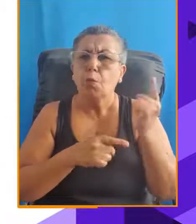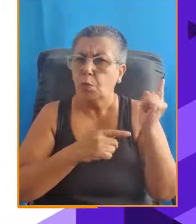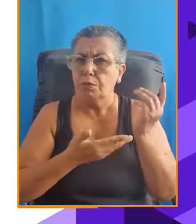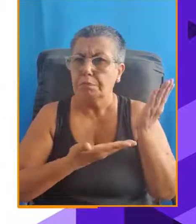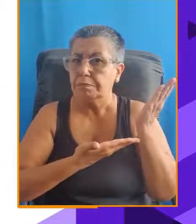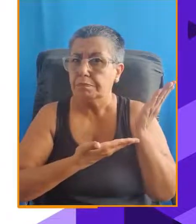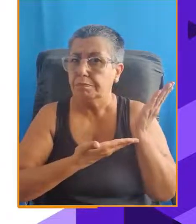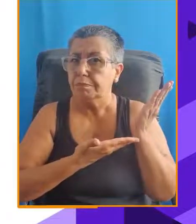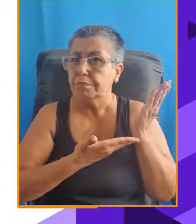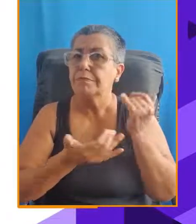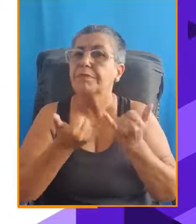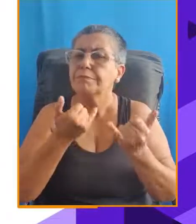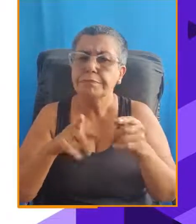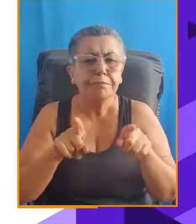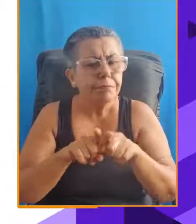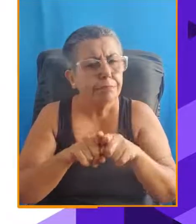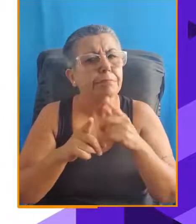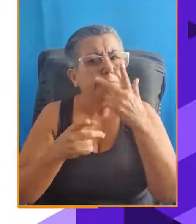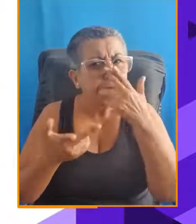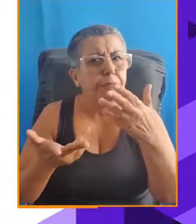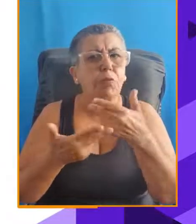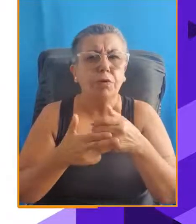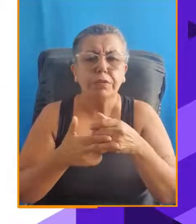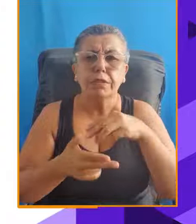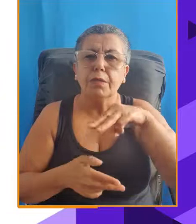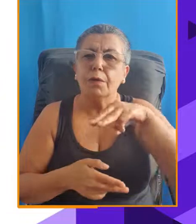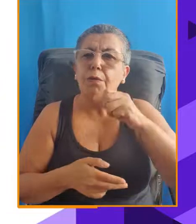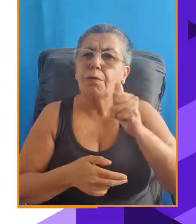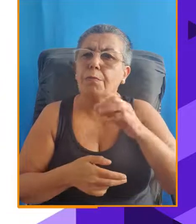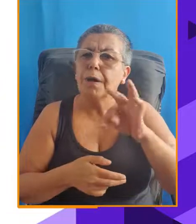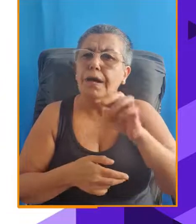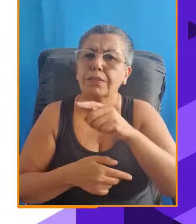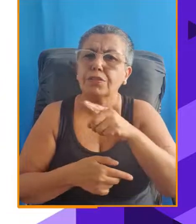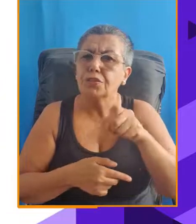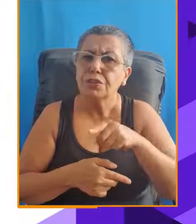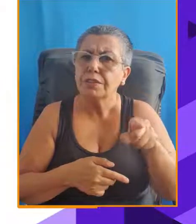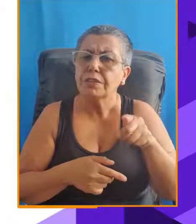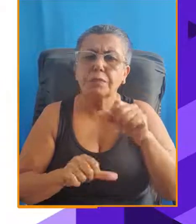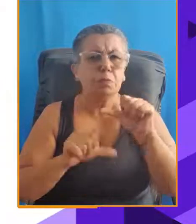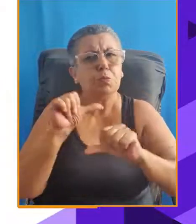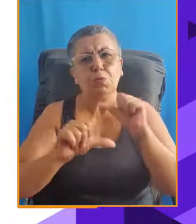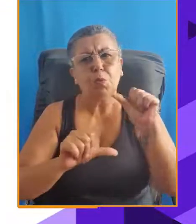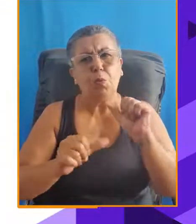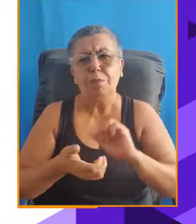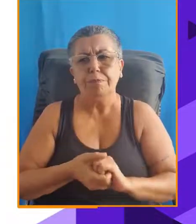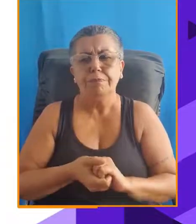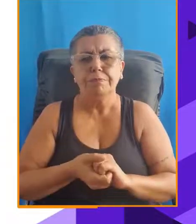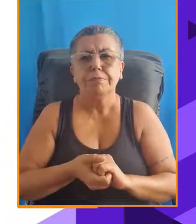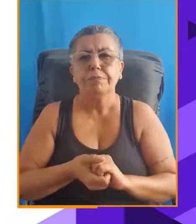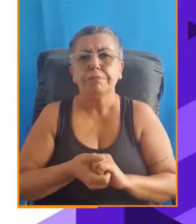Neste outro exemplo, ocorre o mesmo. O matiz foi alterado.